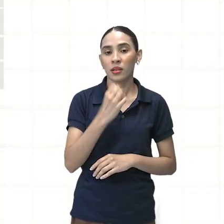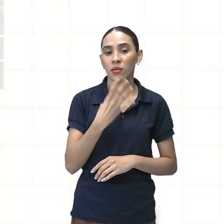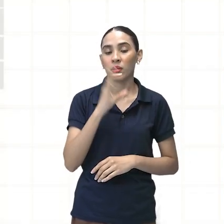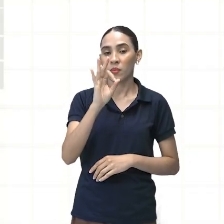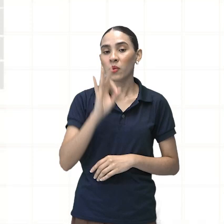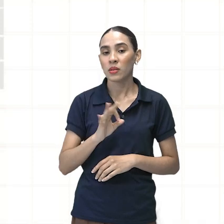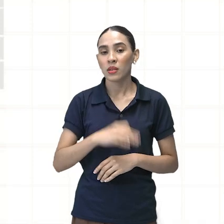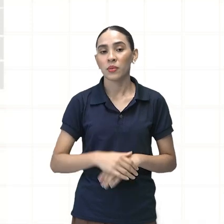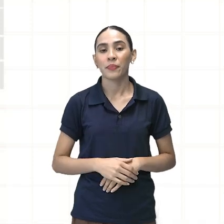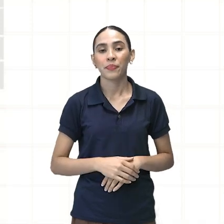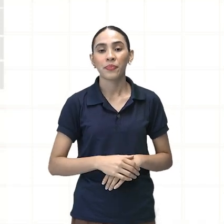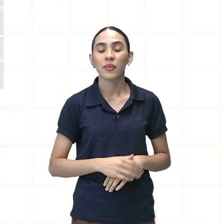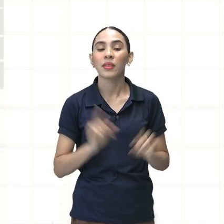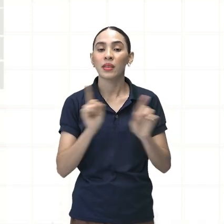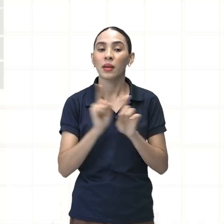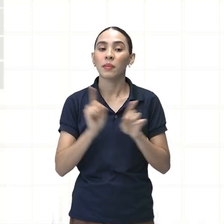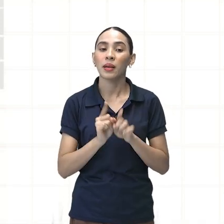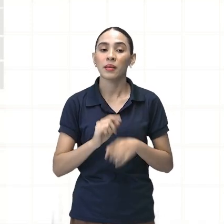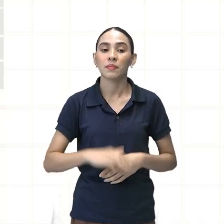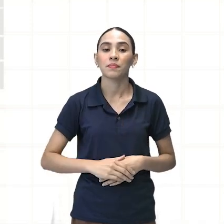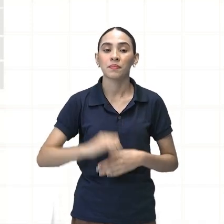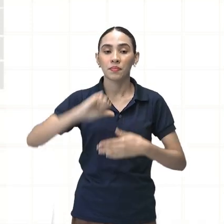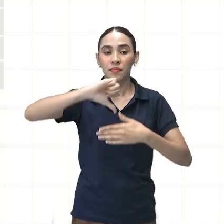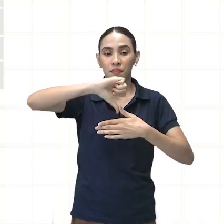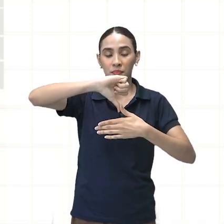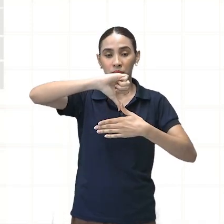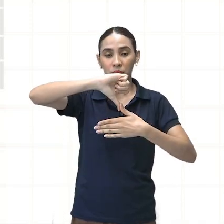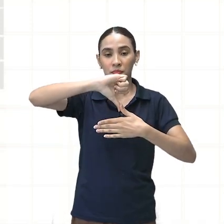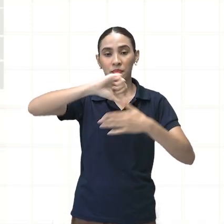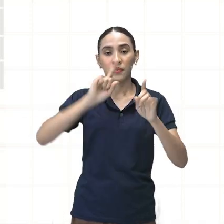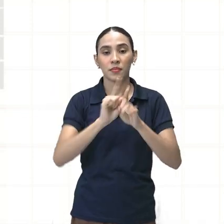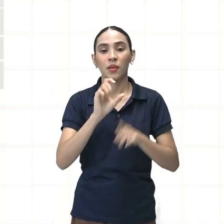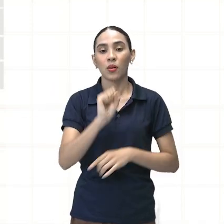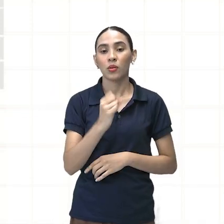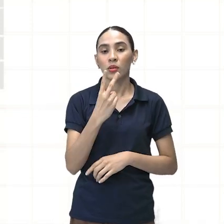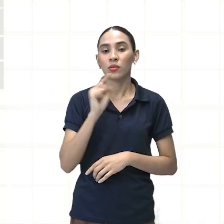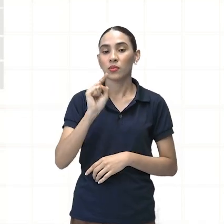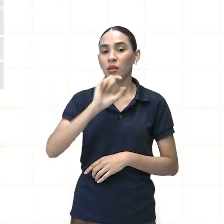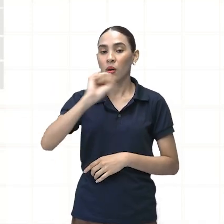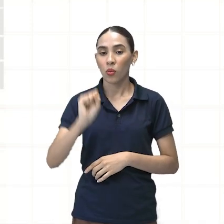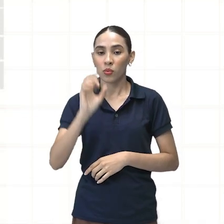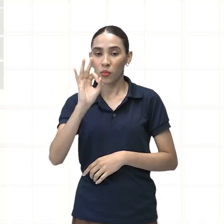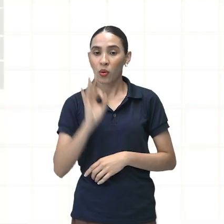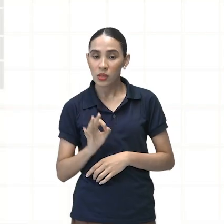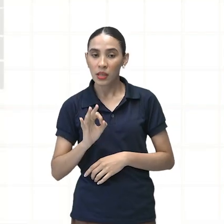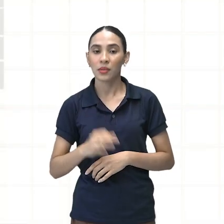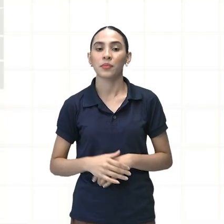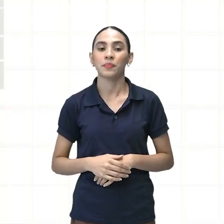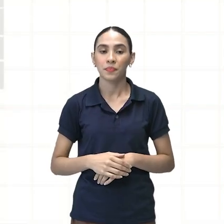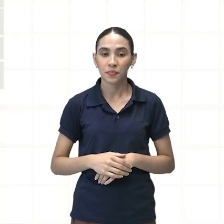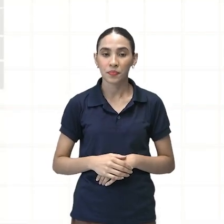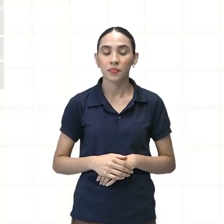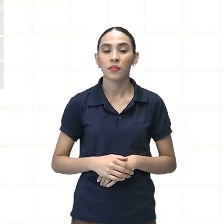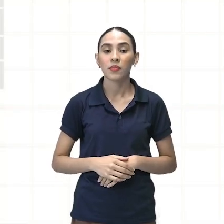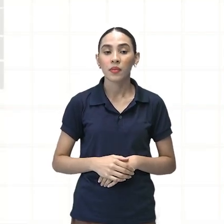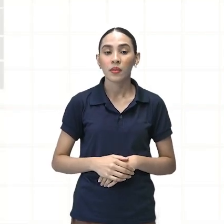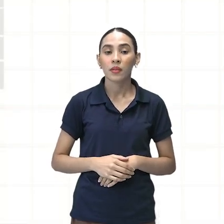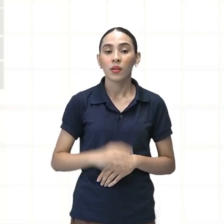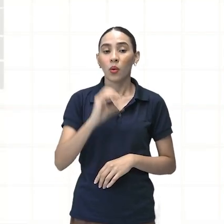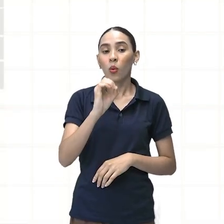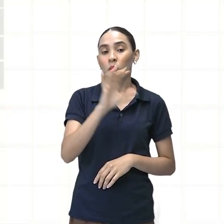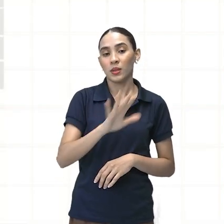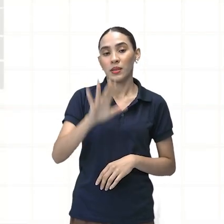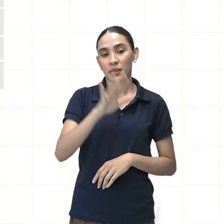84%. A América do Norte, 82,8% da população da América do Norte vive em cidades, e lá